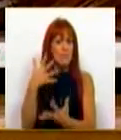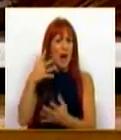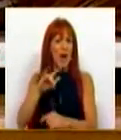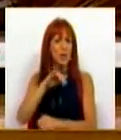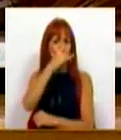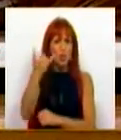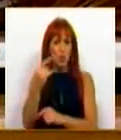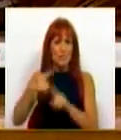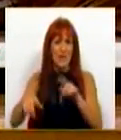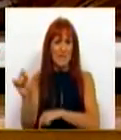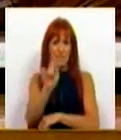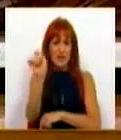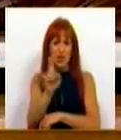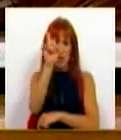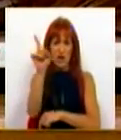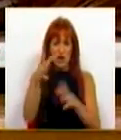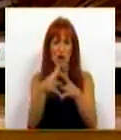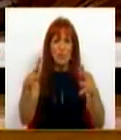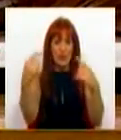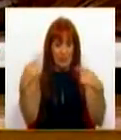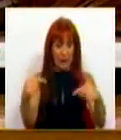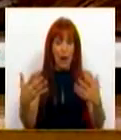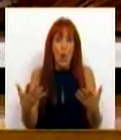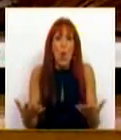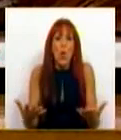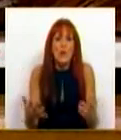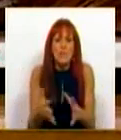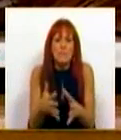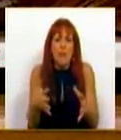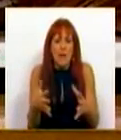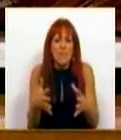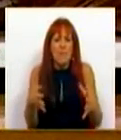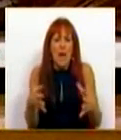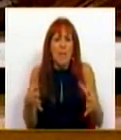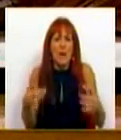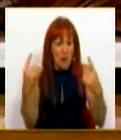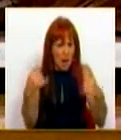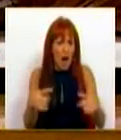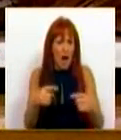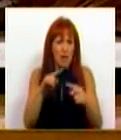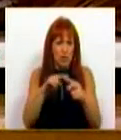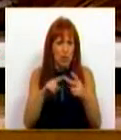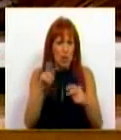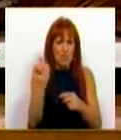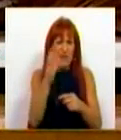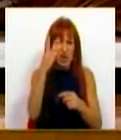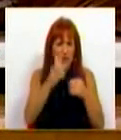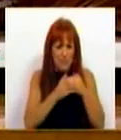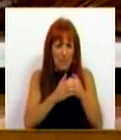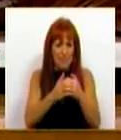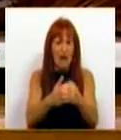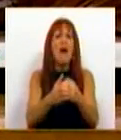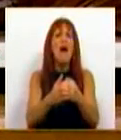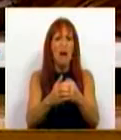no segundo semestre, o crescimento está hoje a acelerar e já há dois trimestres